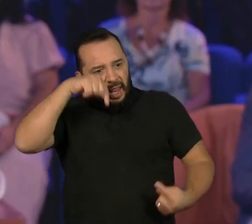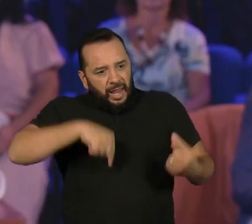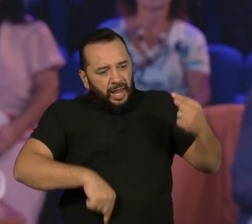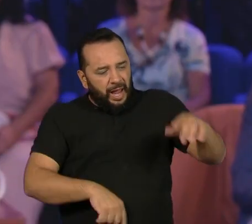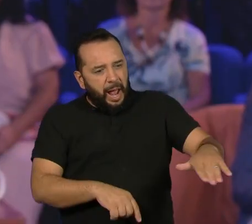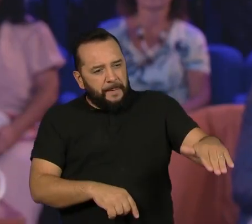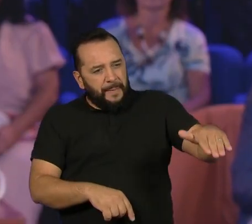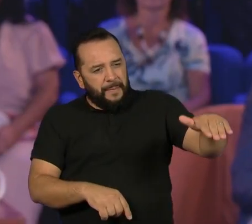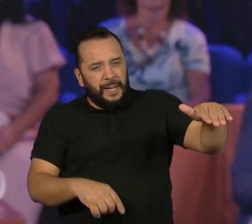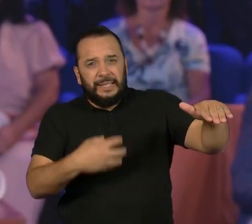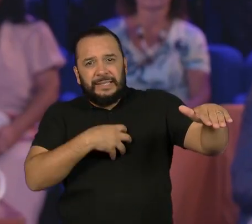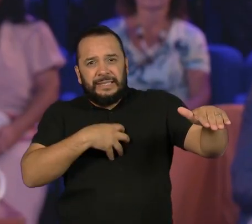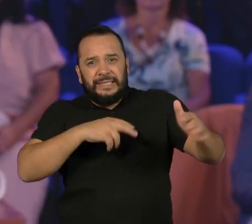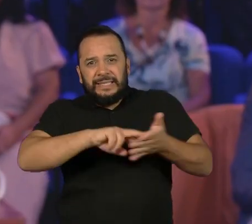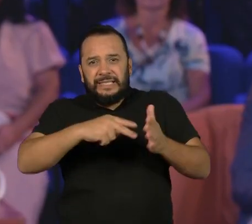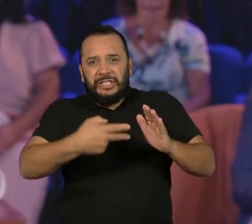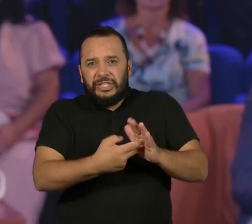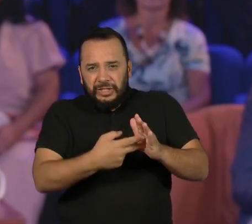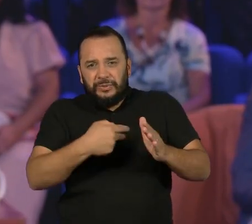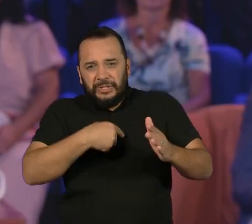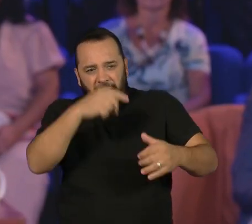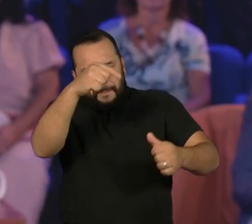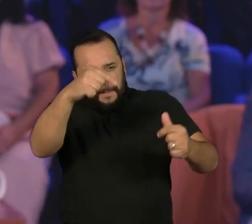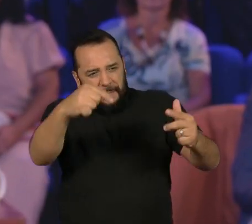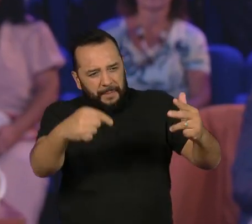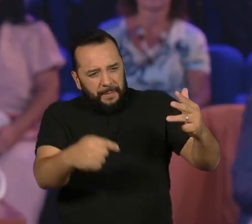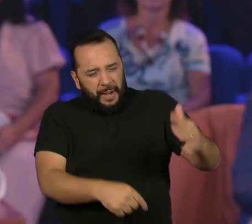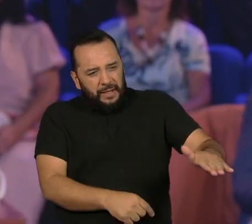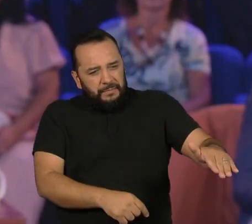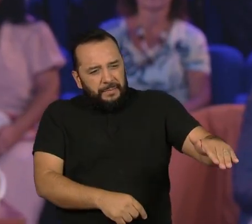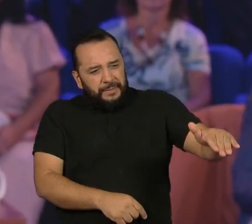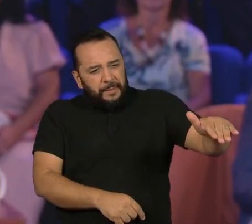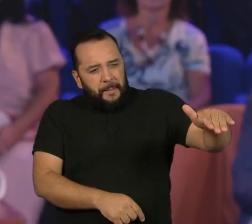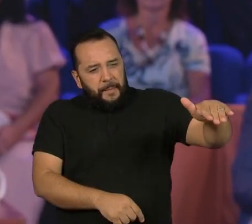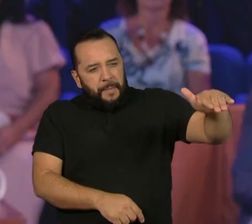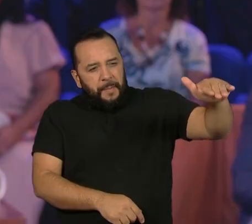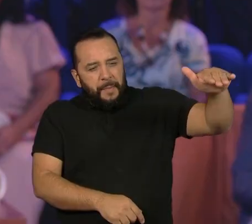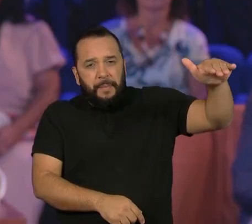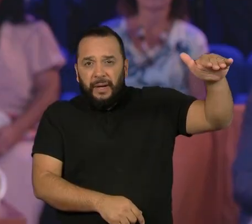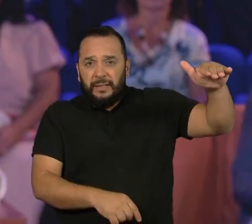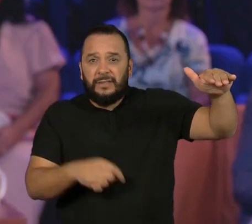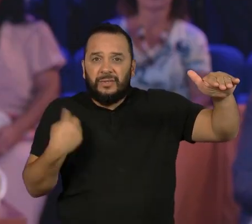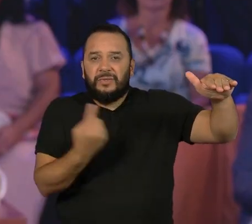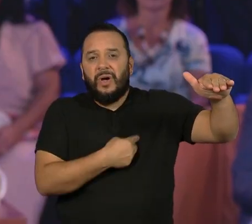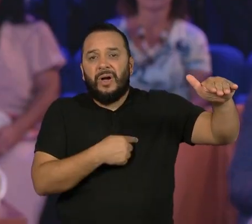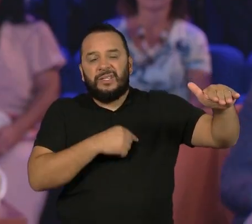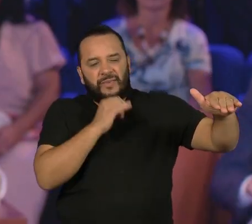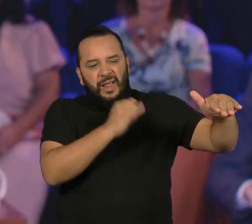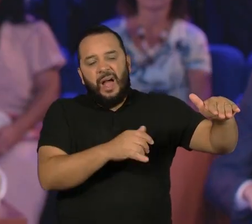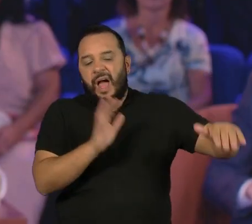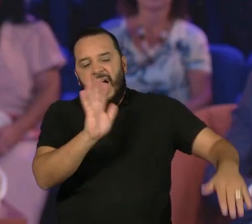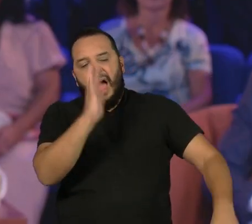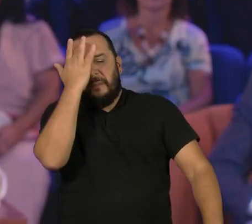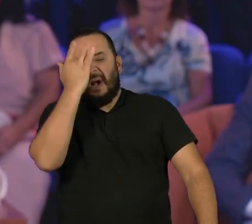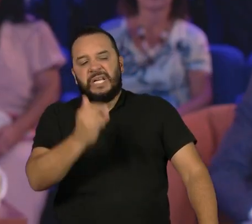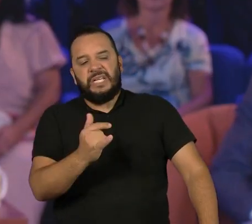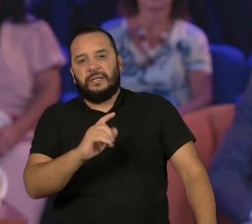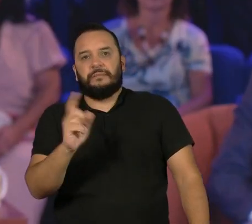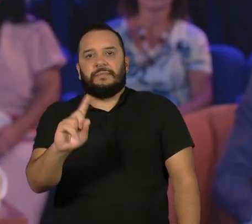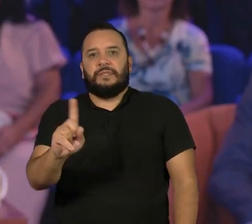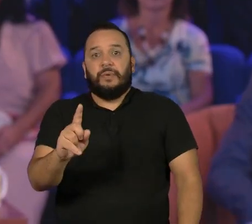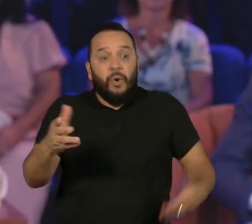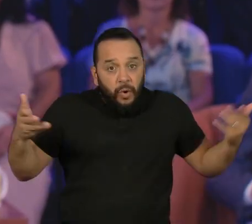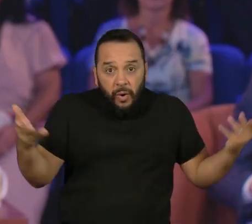seus sentidos estão se desenvolvendo. Para ela, não podemos responder amanhã. Seu